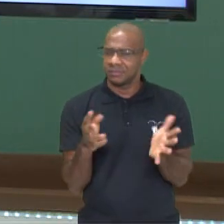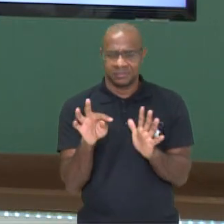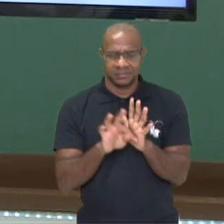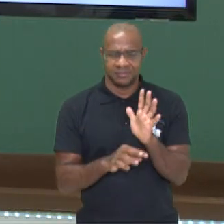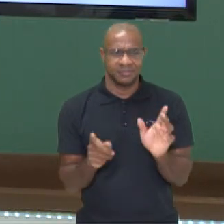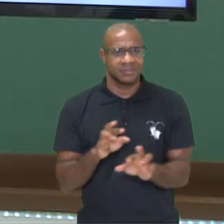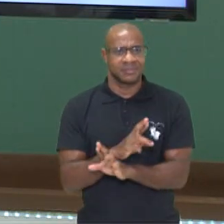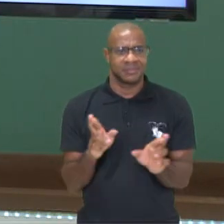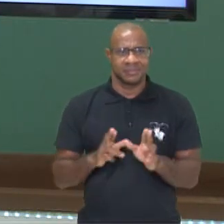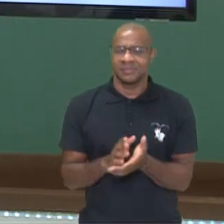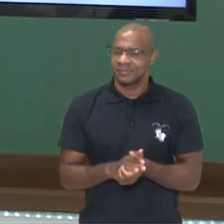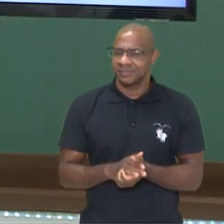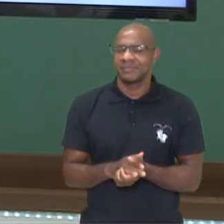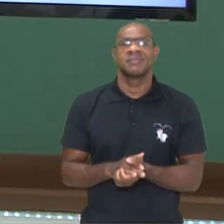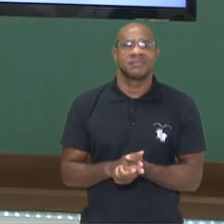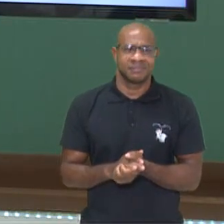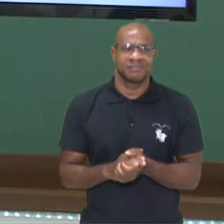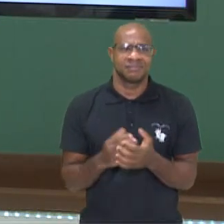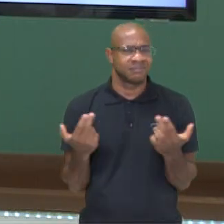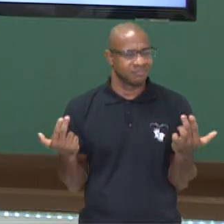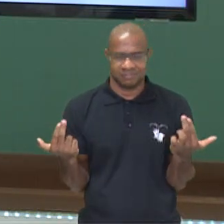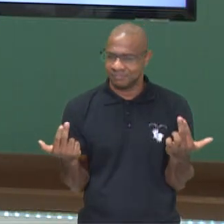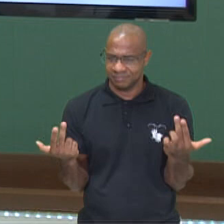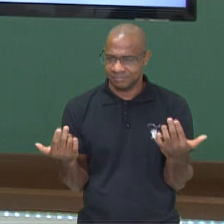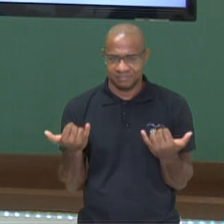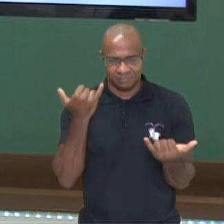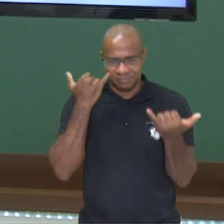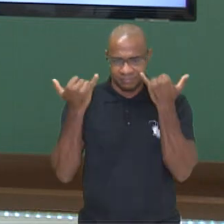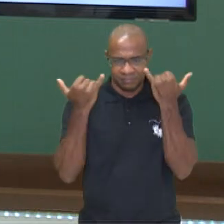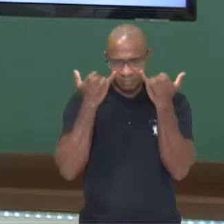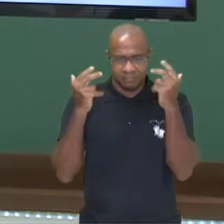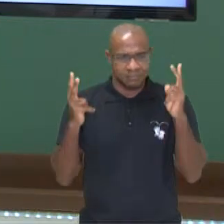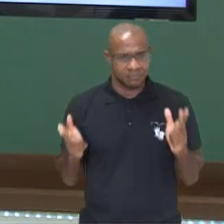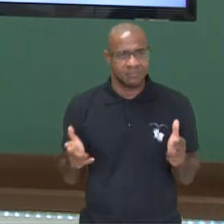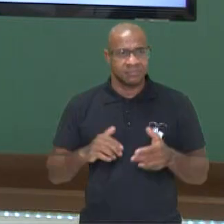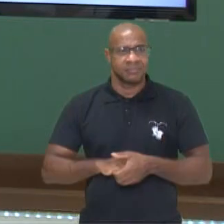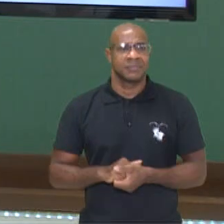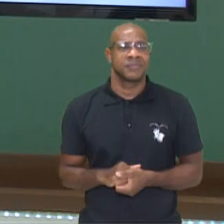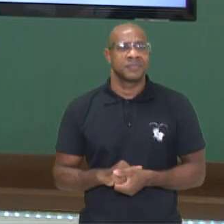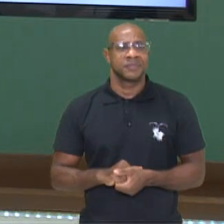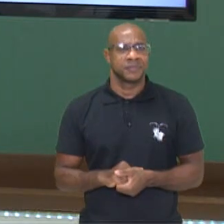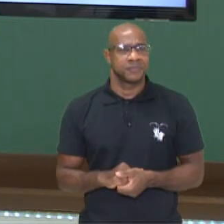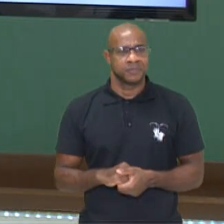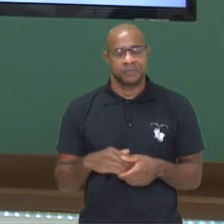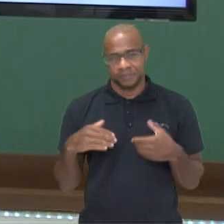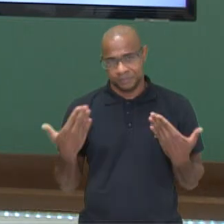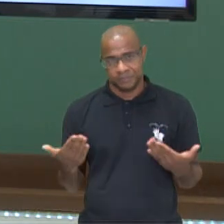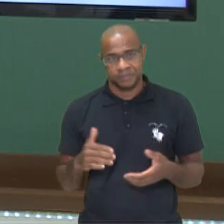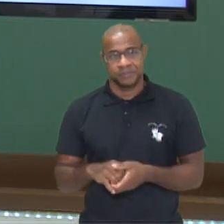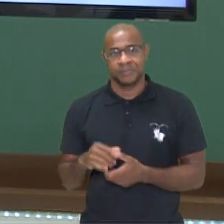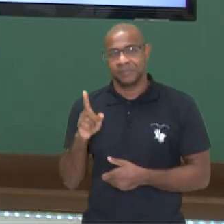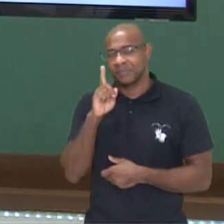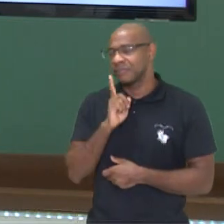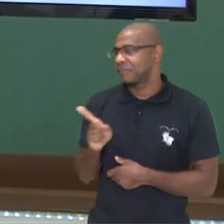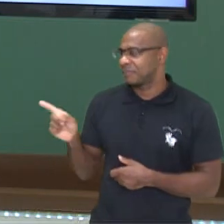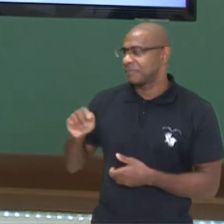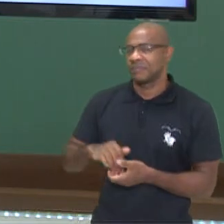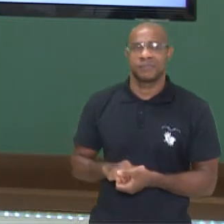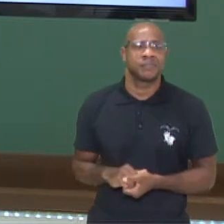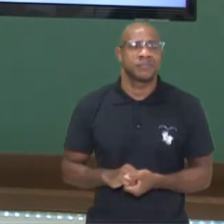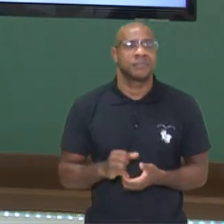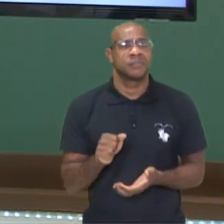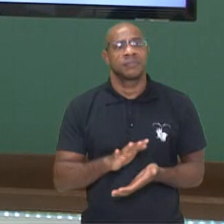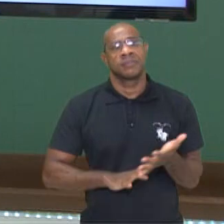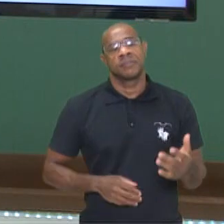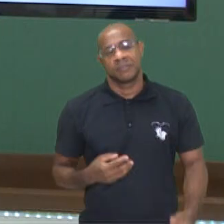se repetiu. Um texto se apropriou de informações do outro. Com base nisso, nós temos o exercício de número